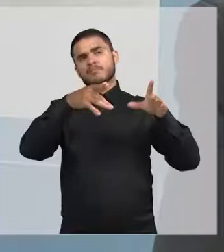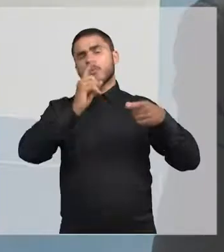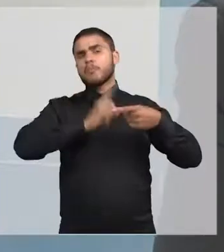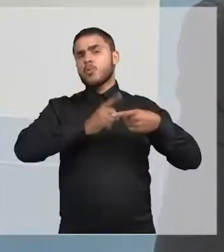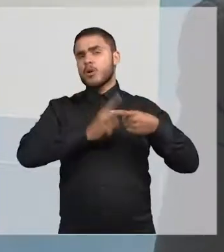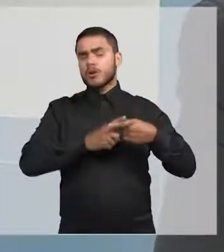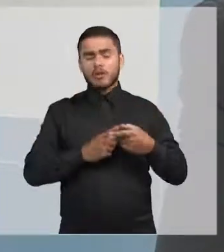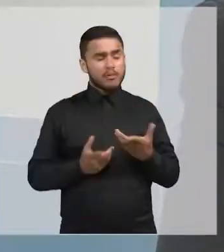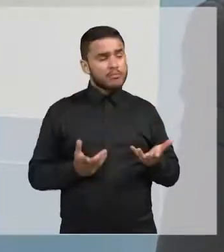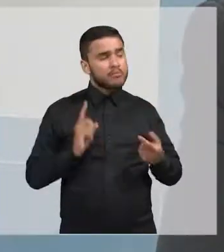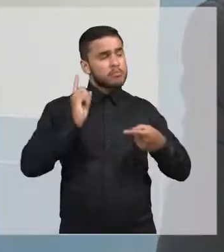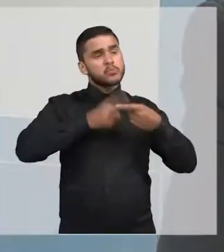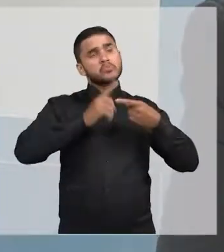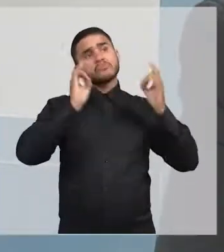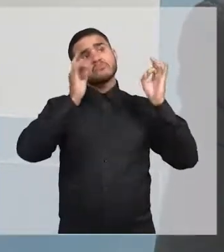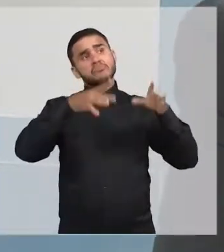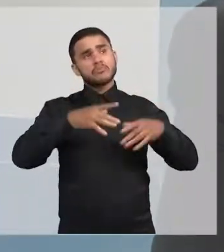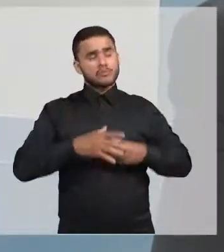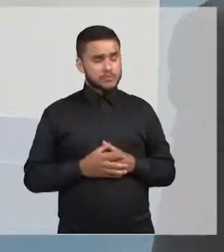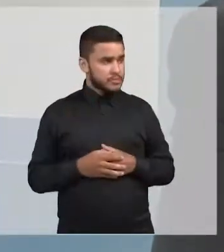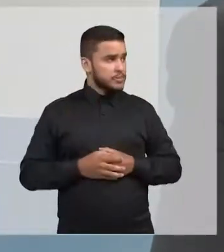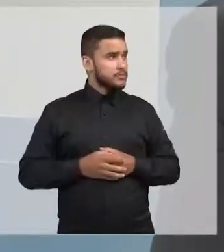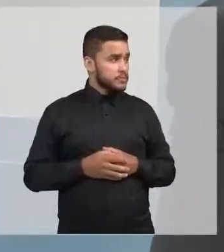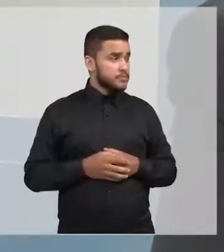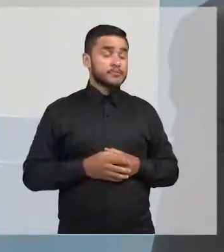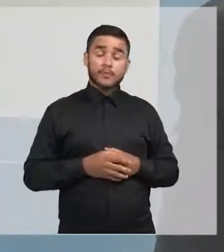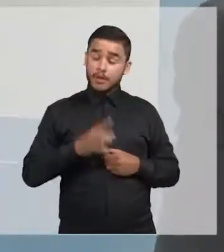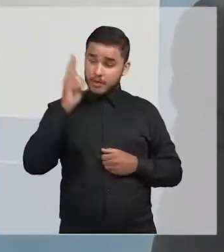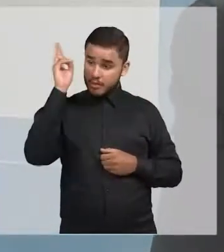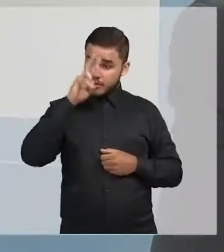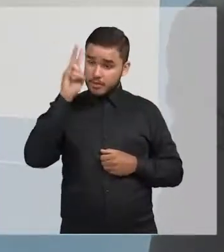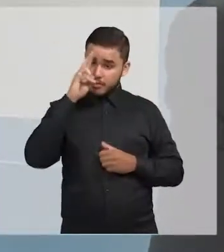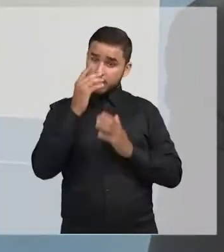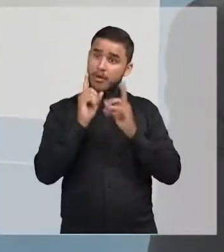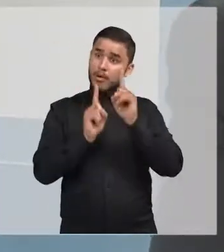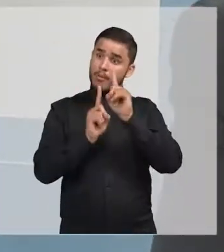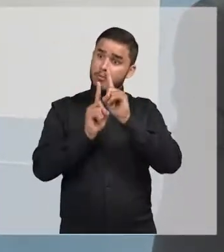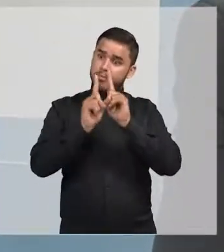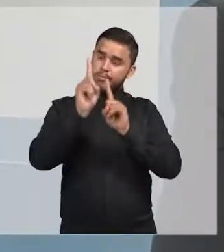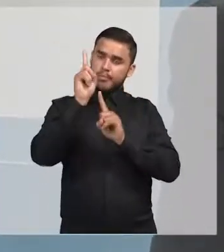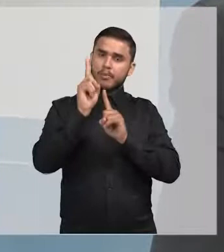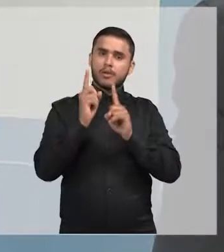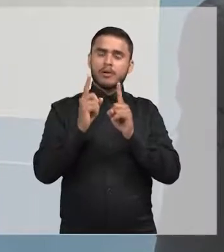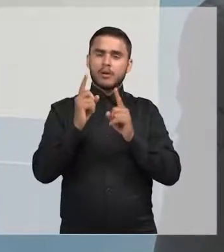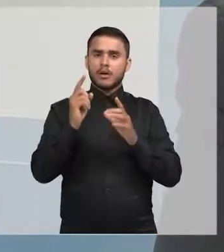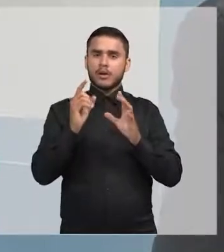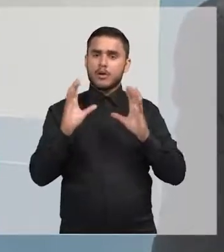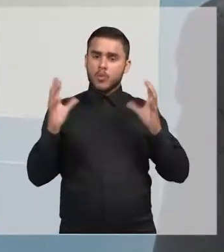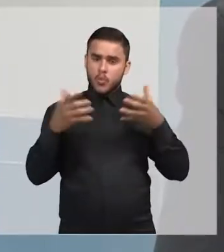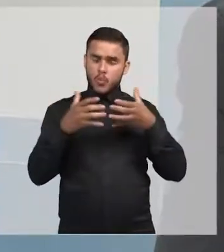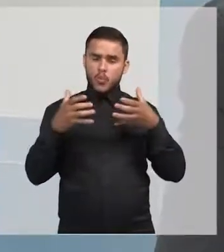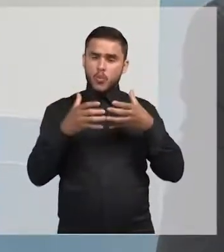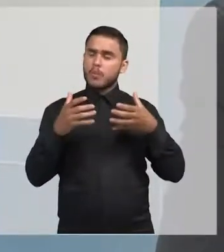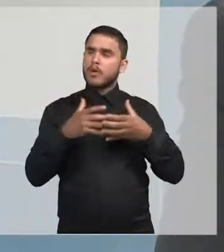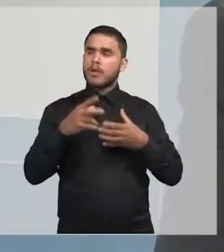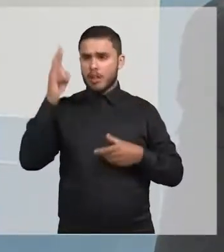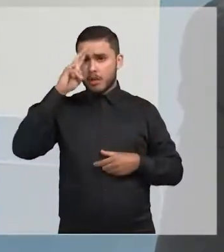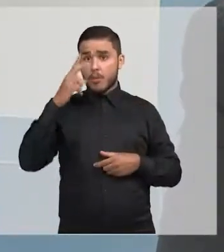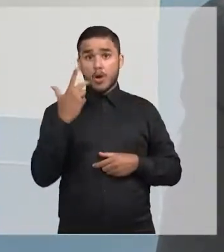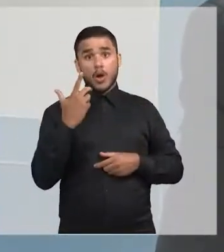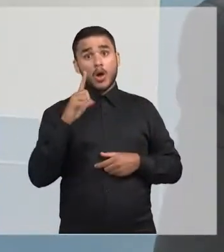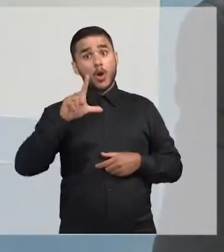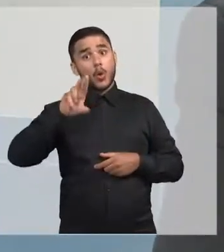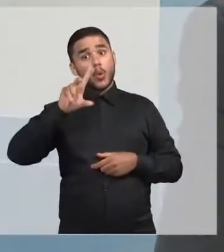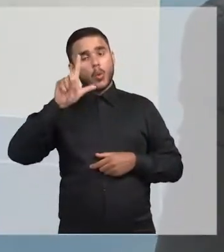é que vai ser abandonado? Quiseram criar a ALCA naquele tempo. Exatamente. A ALCA foi destruída pelo Lula, principalmente, e não aceitou.